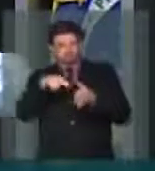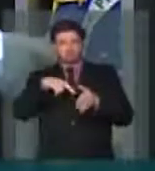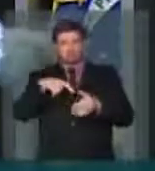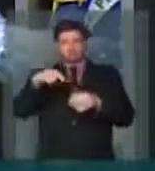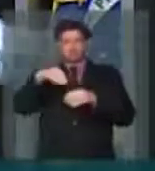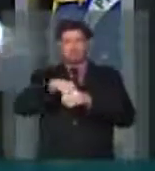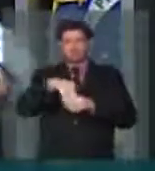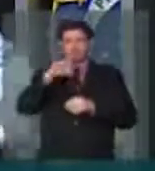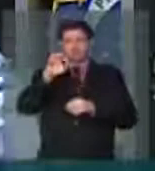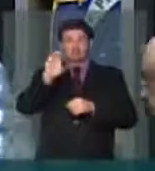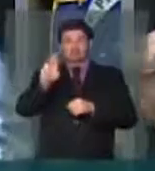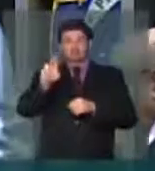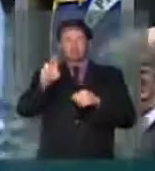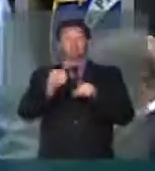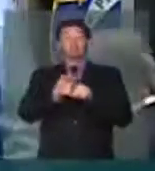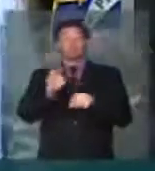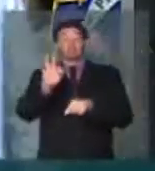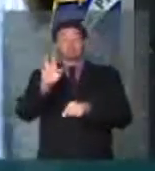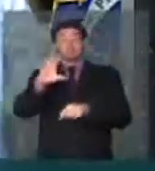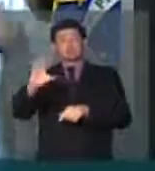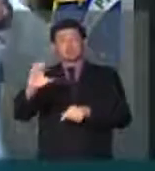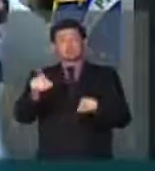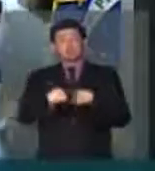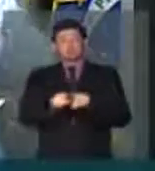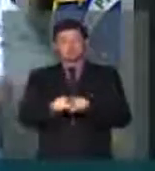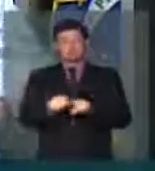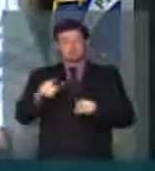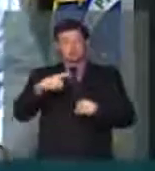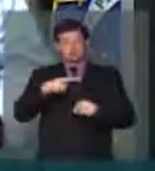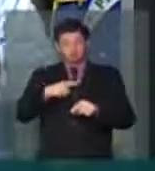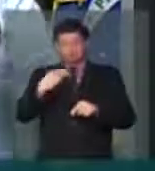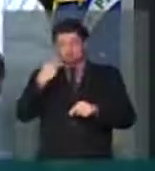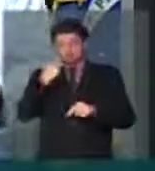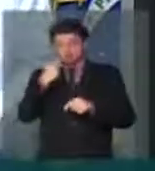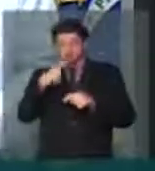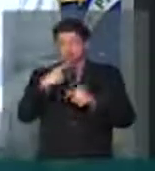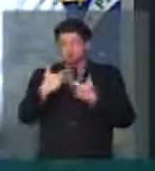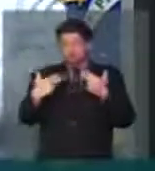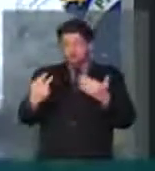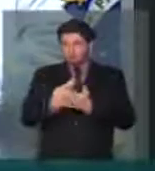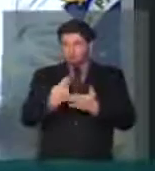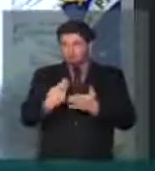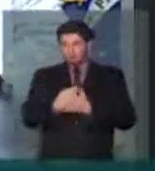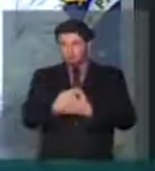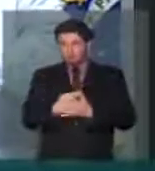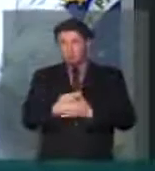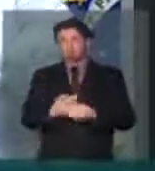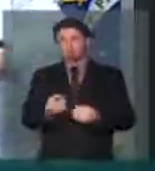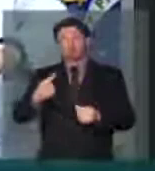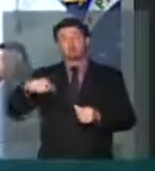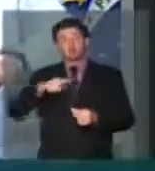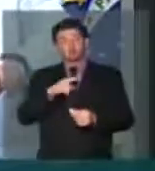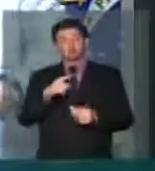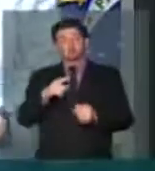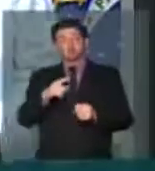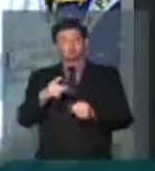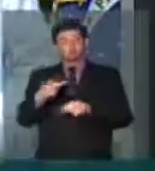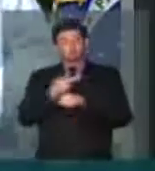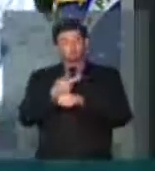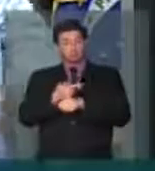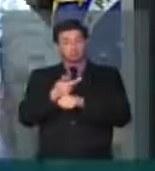Contas do Estado e da União. Se há defeitos, se há falhas, nós temos que